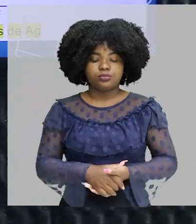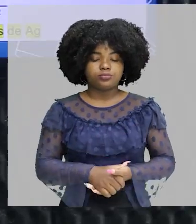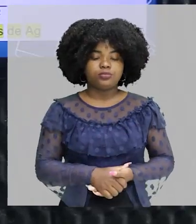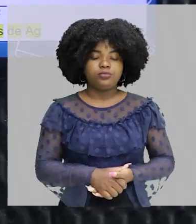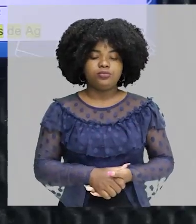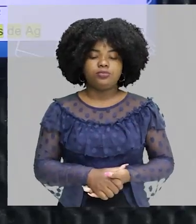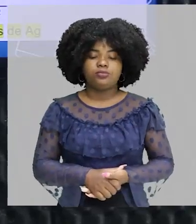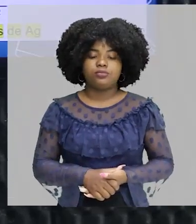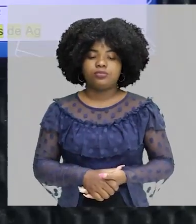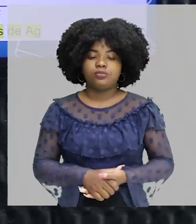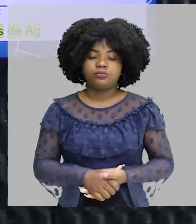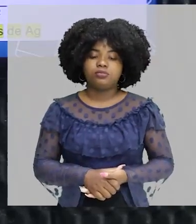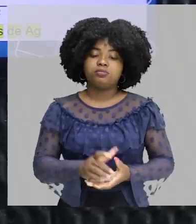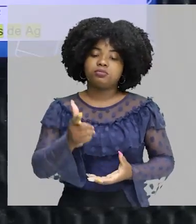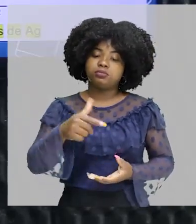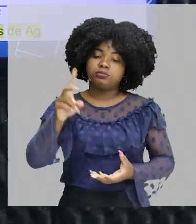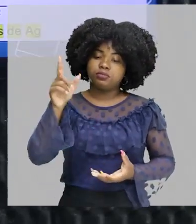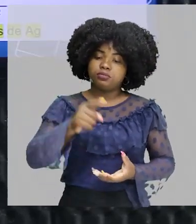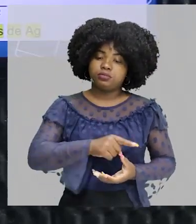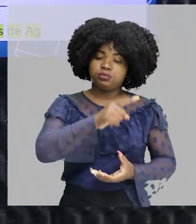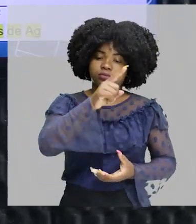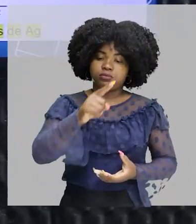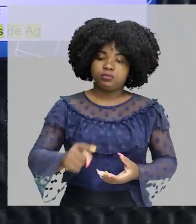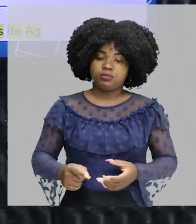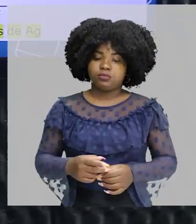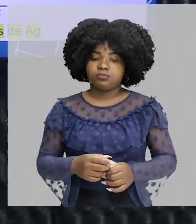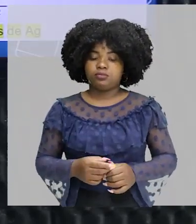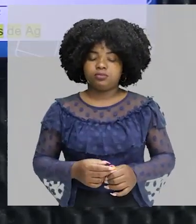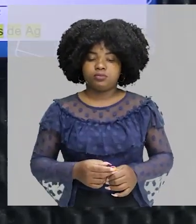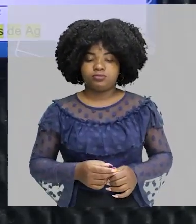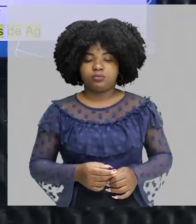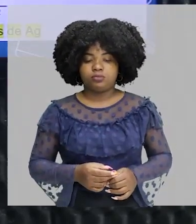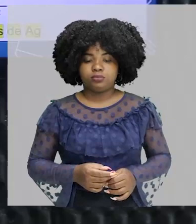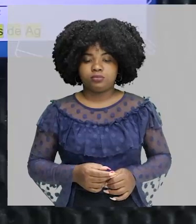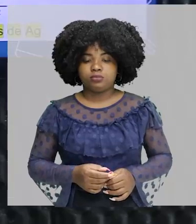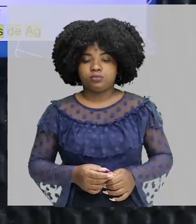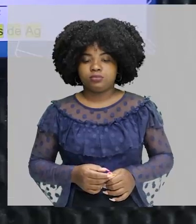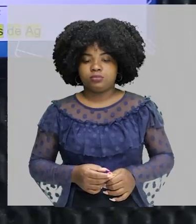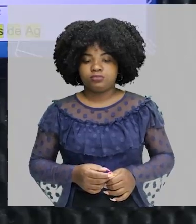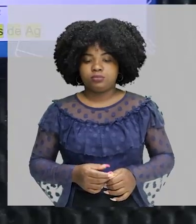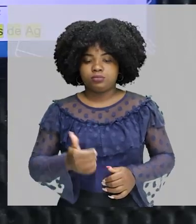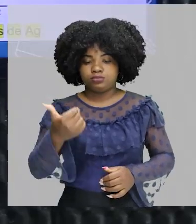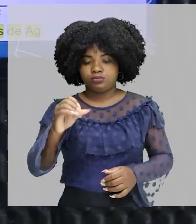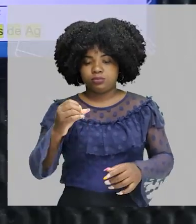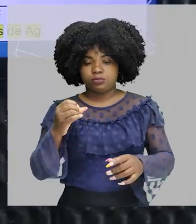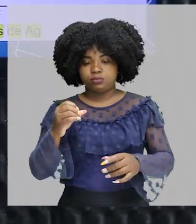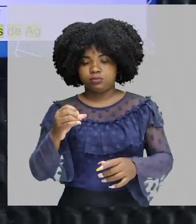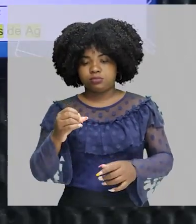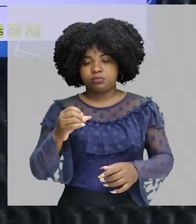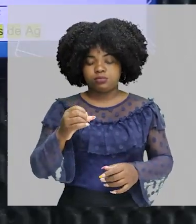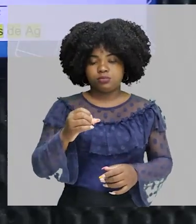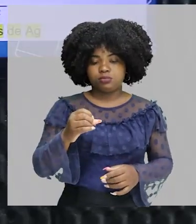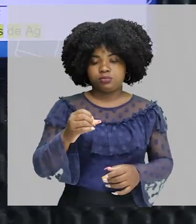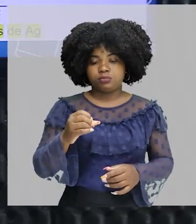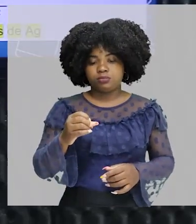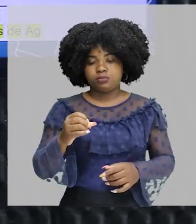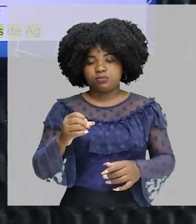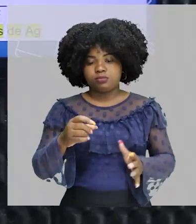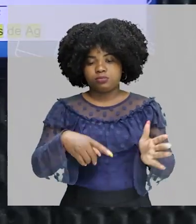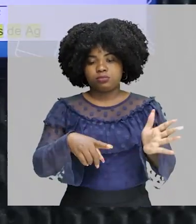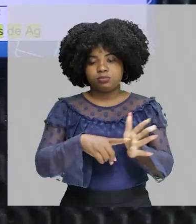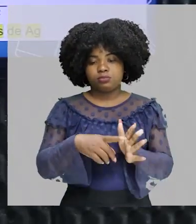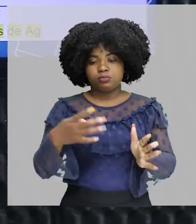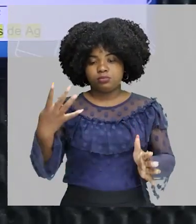tudo bem? Novamente, regra de 3 simples. Na verdade, basta a gente multiplicar o 10 por 5 vezes 10 a menos